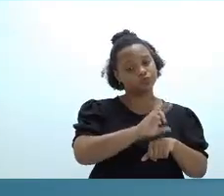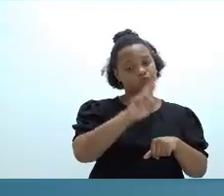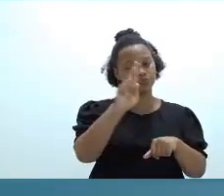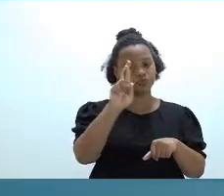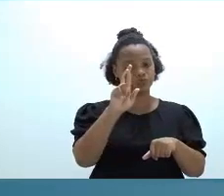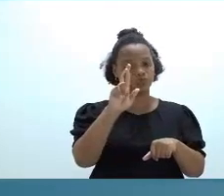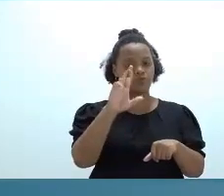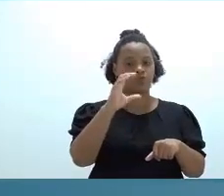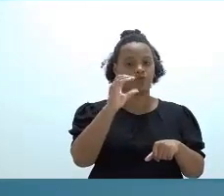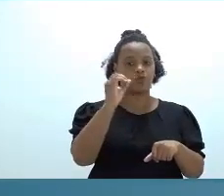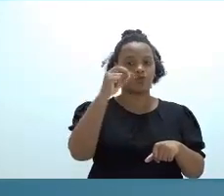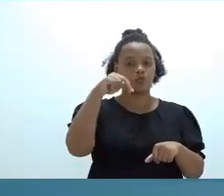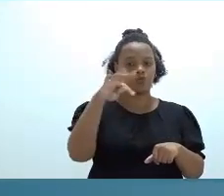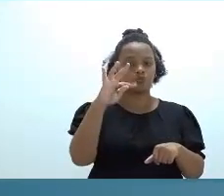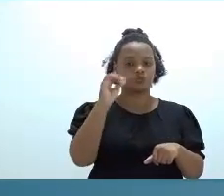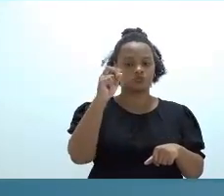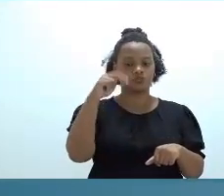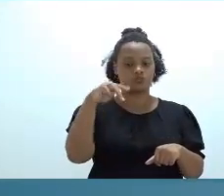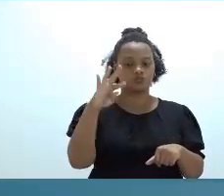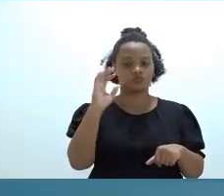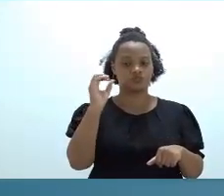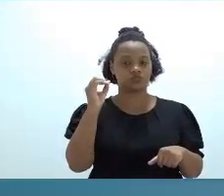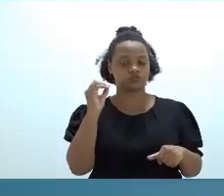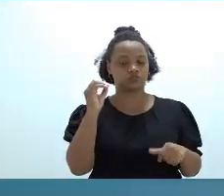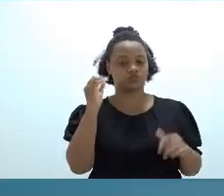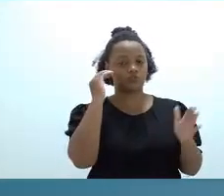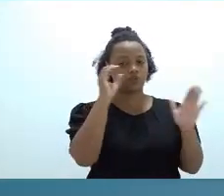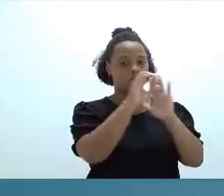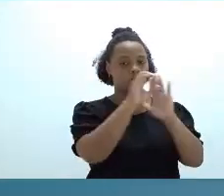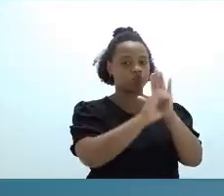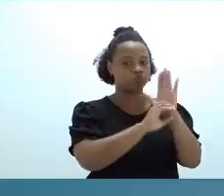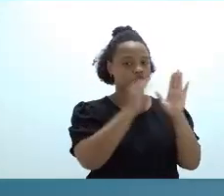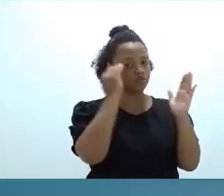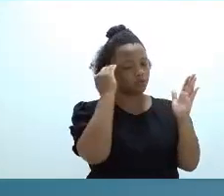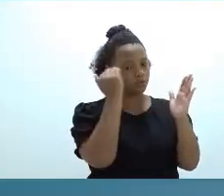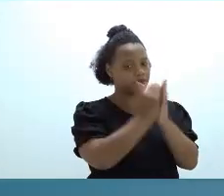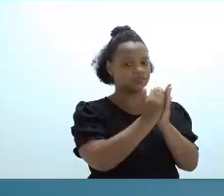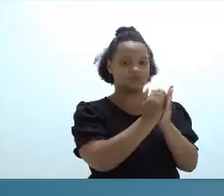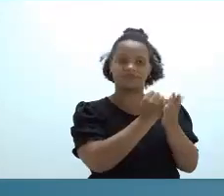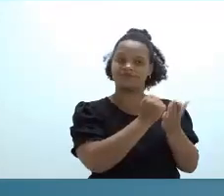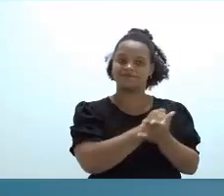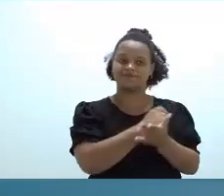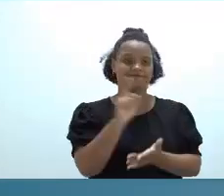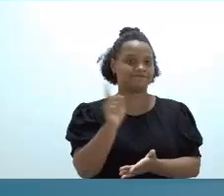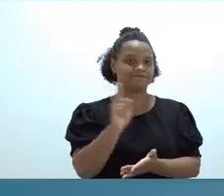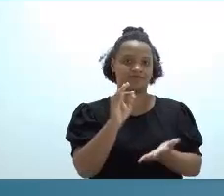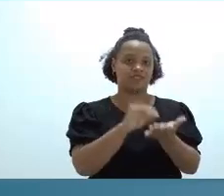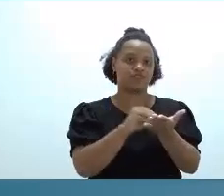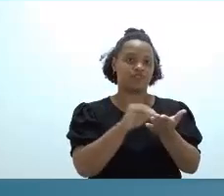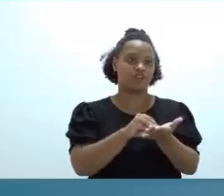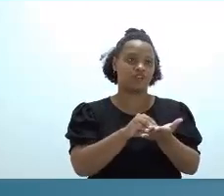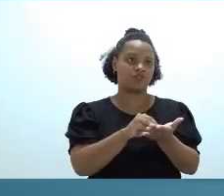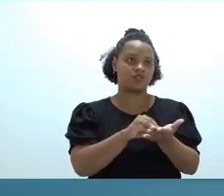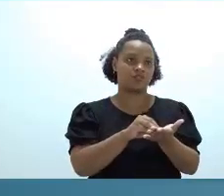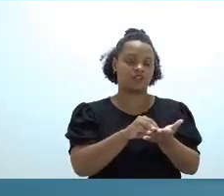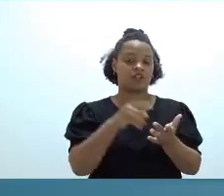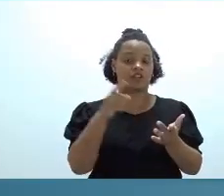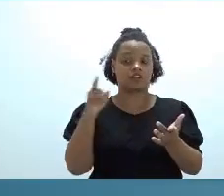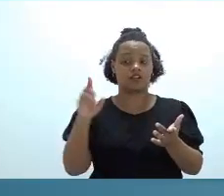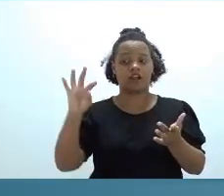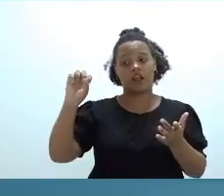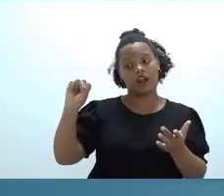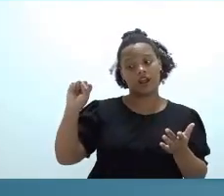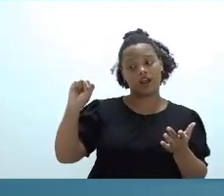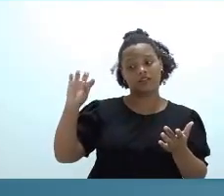com parâmetro aqui esse acordo inconstitucional e tirou a gratificação dos servidores. Diga-se passagem, mas a gratificação mais